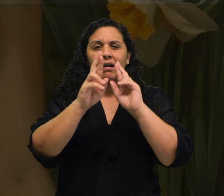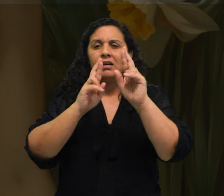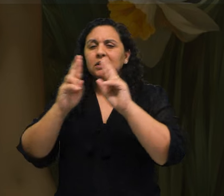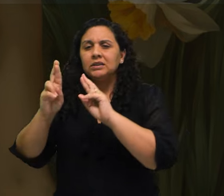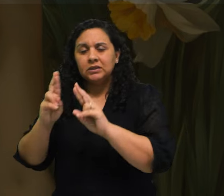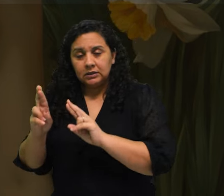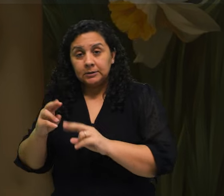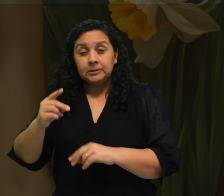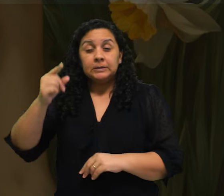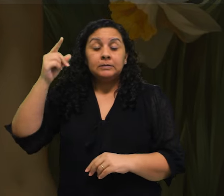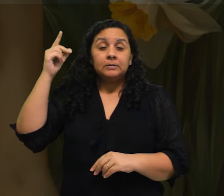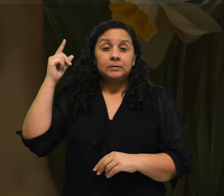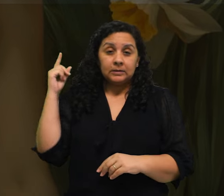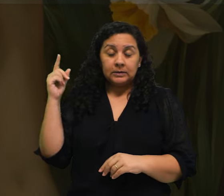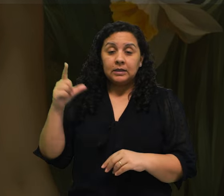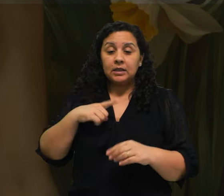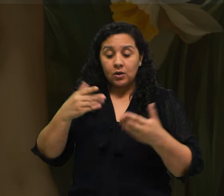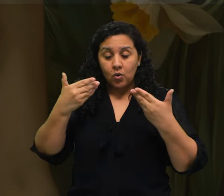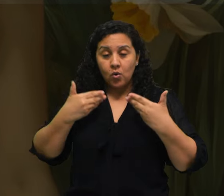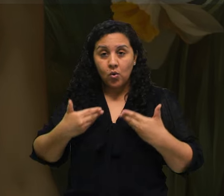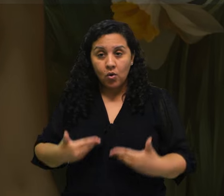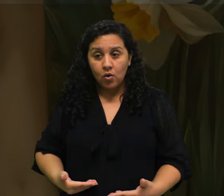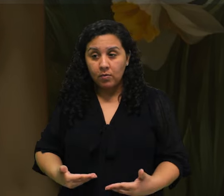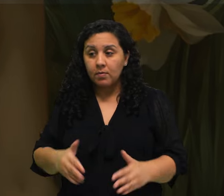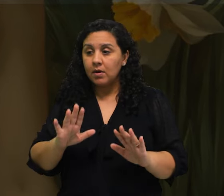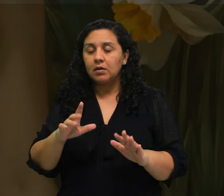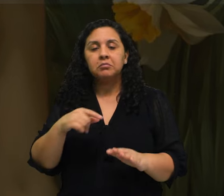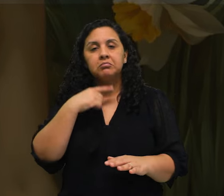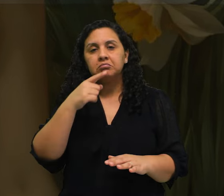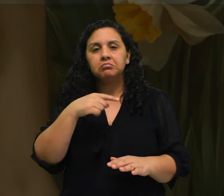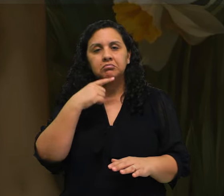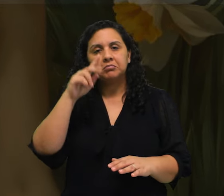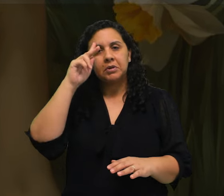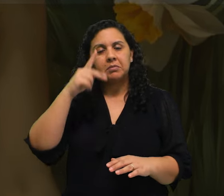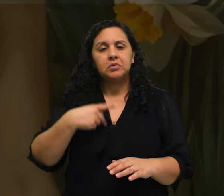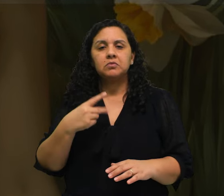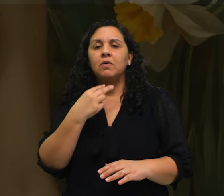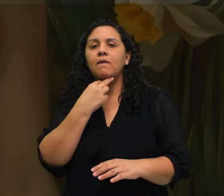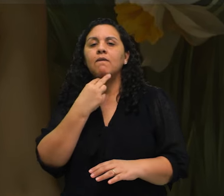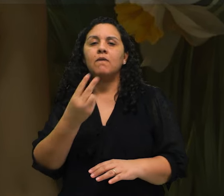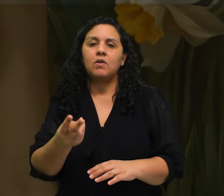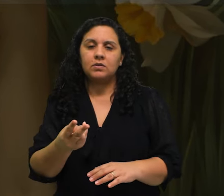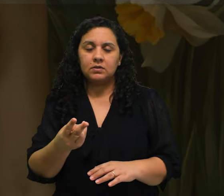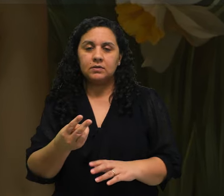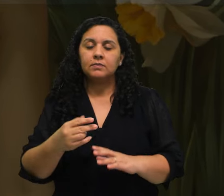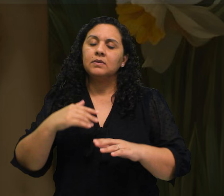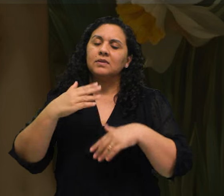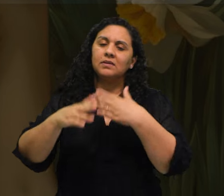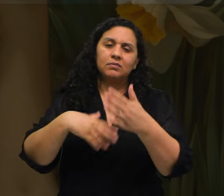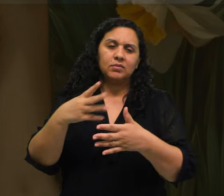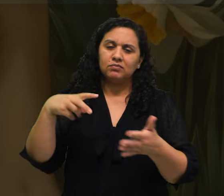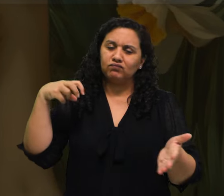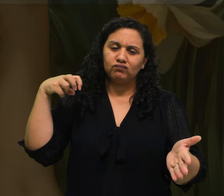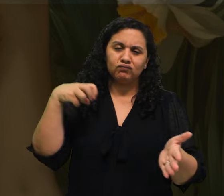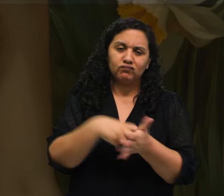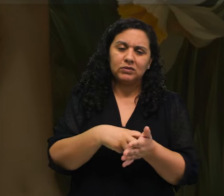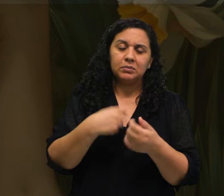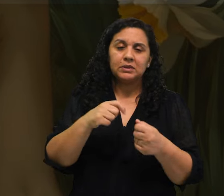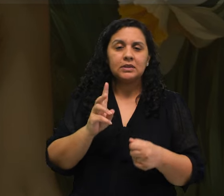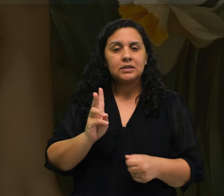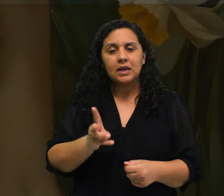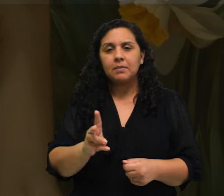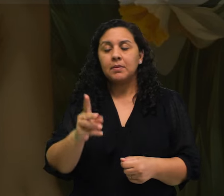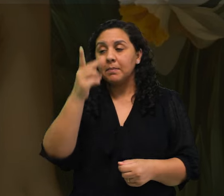outros. Naquela época ela tinha um corpo, mas não tinha o poder da sua própria voz, condenada a repetir a